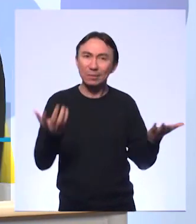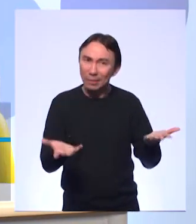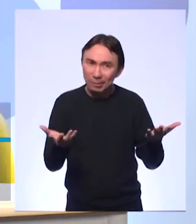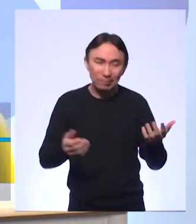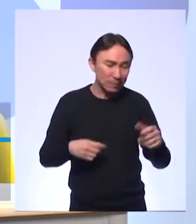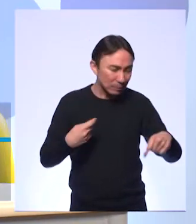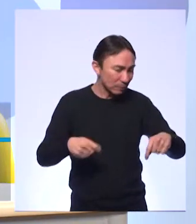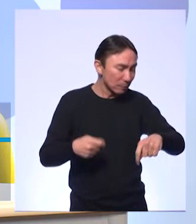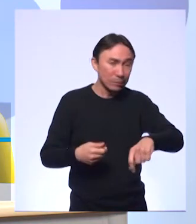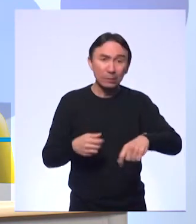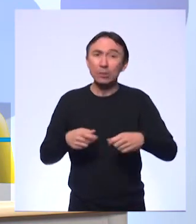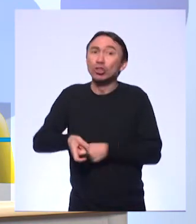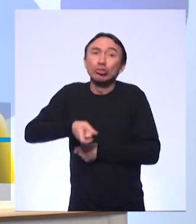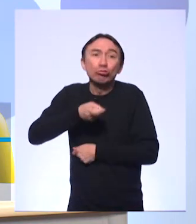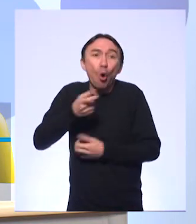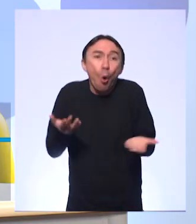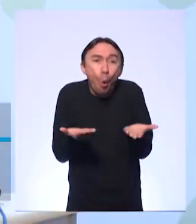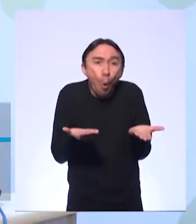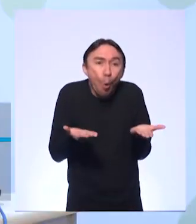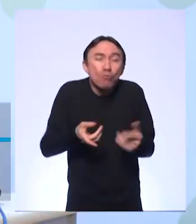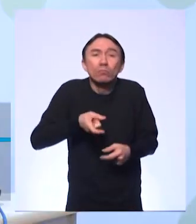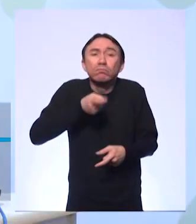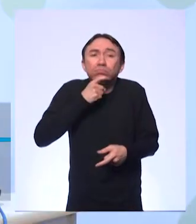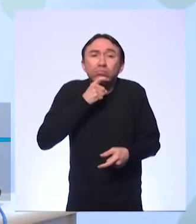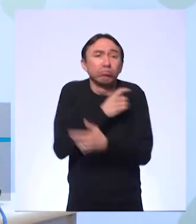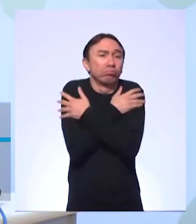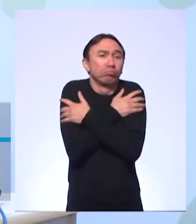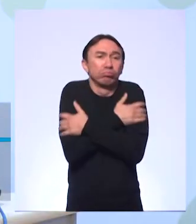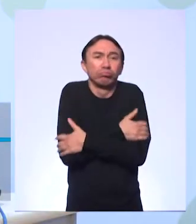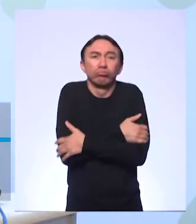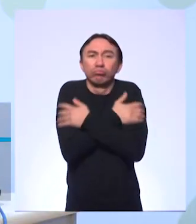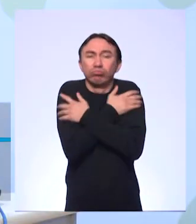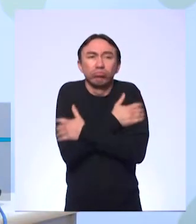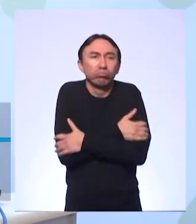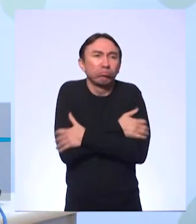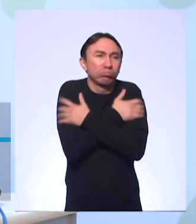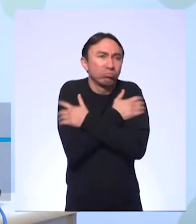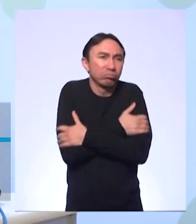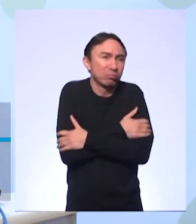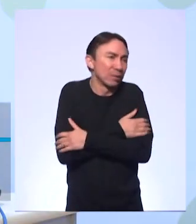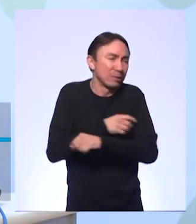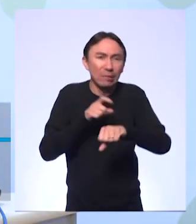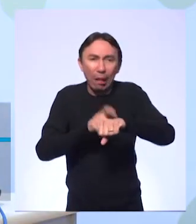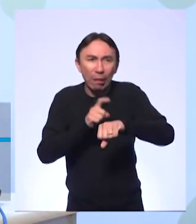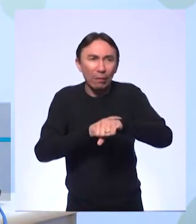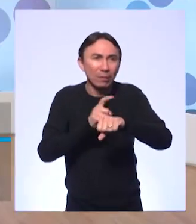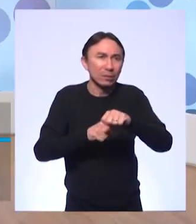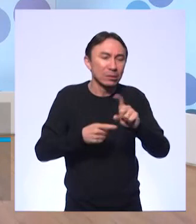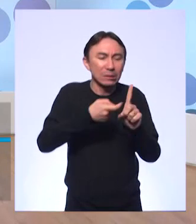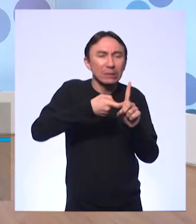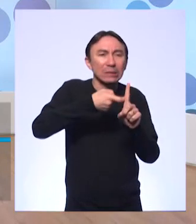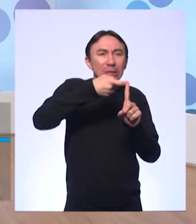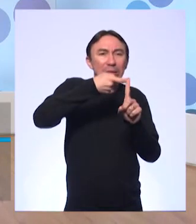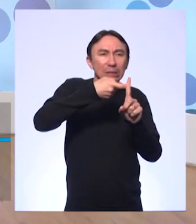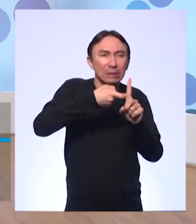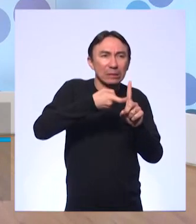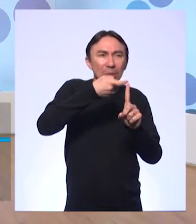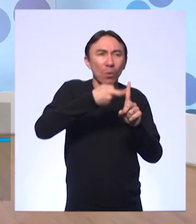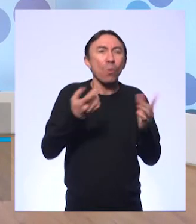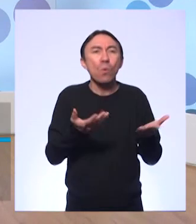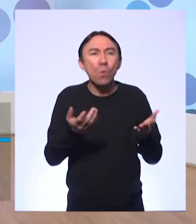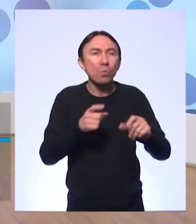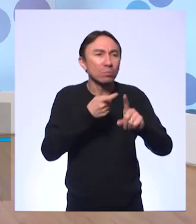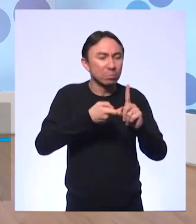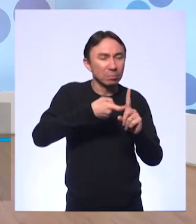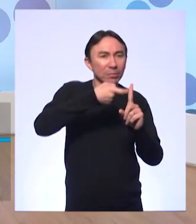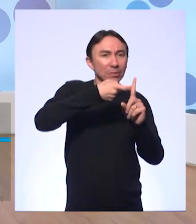aqui, está bem frio, né? Exatamente. No dia de hoje. Hoje está temperaturas 10 graus, né? Então, 10 graus aí, diretor? Tá 10 graus hoje? 10